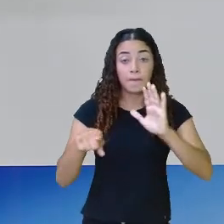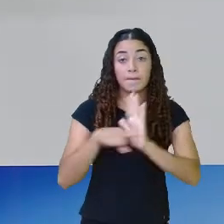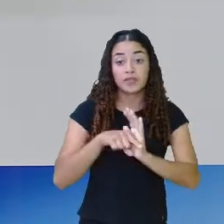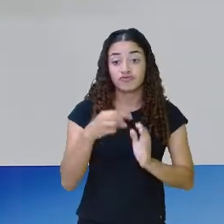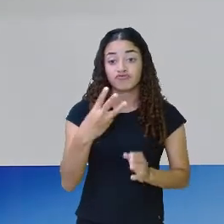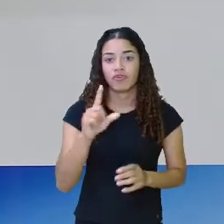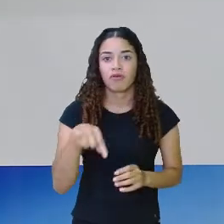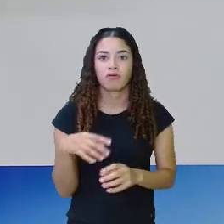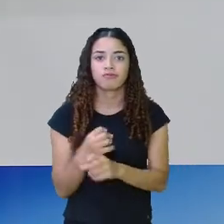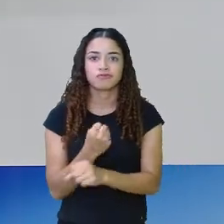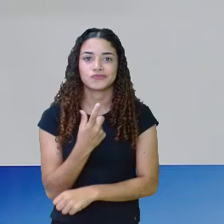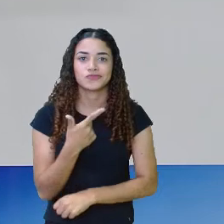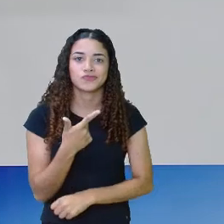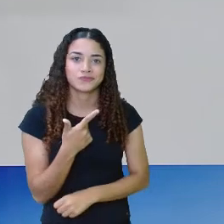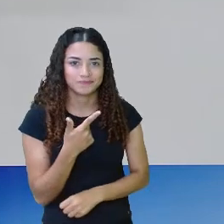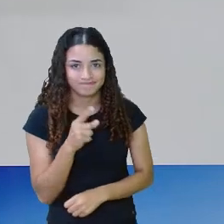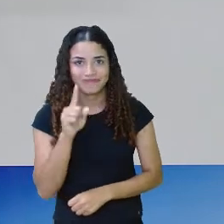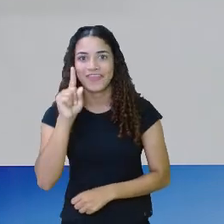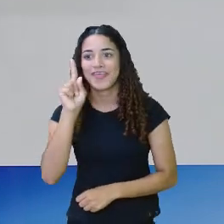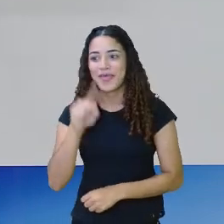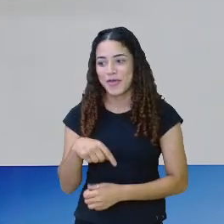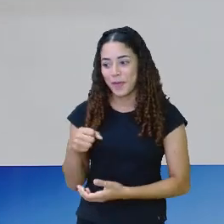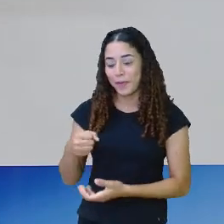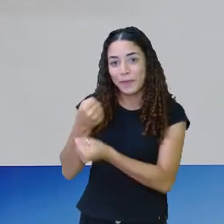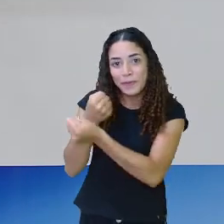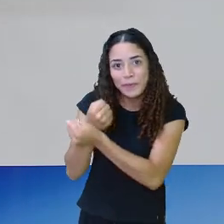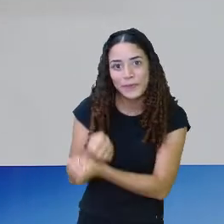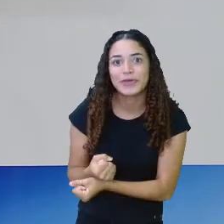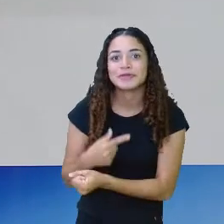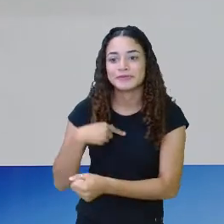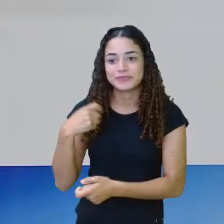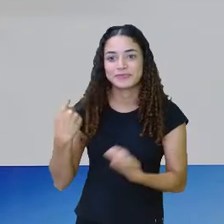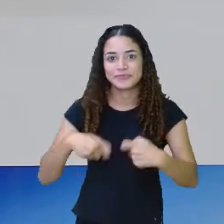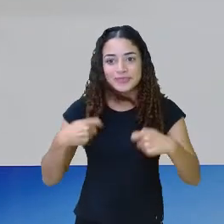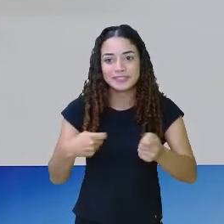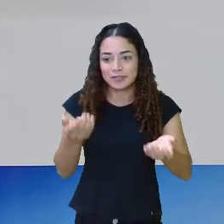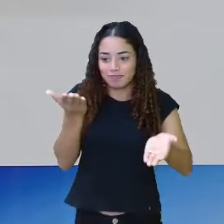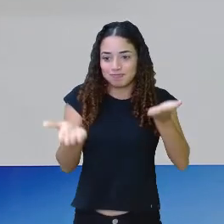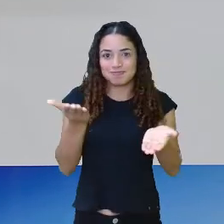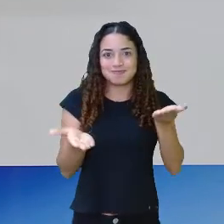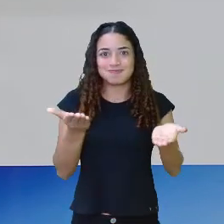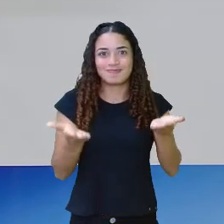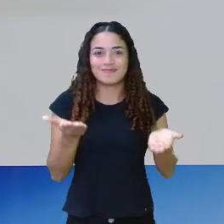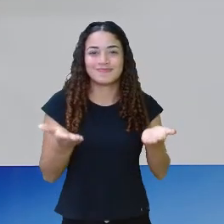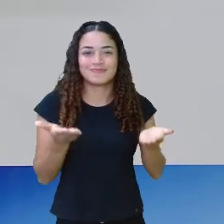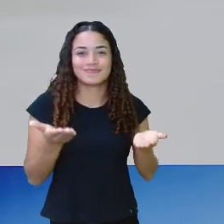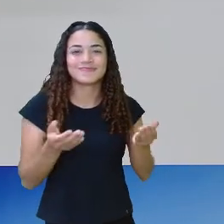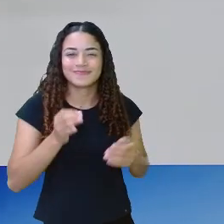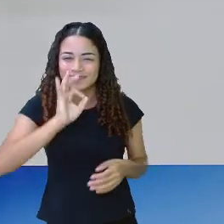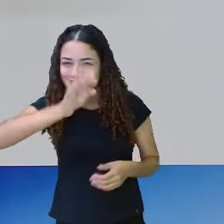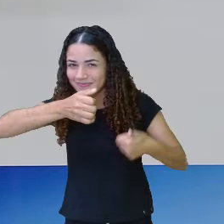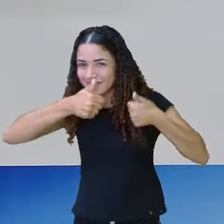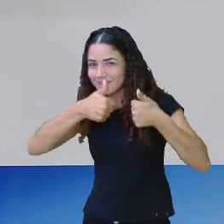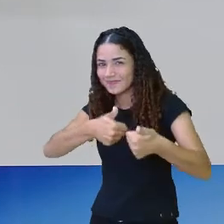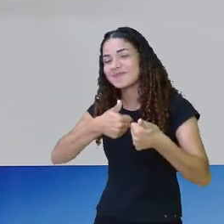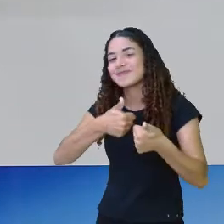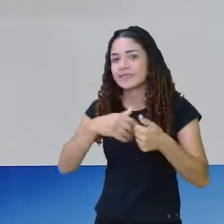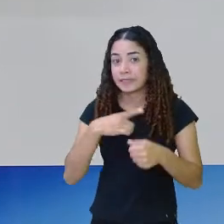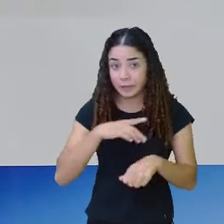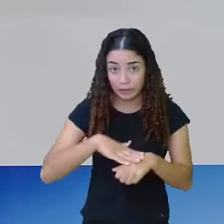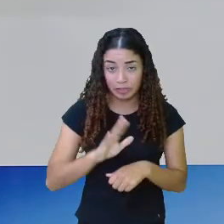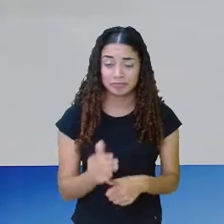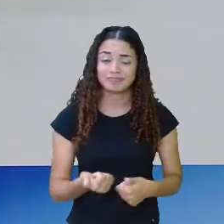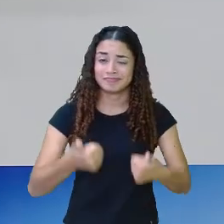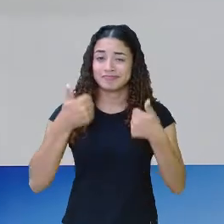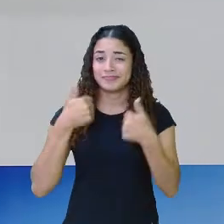É exatamente o peso que a gente precisa para equilibrar a nossa balança. Beleza? Tem mais? Claro